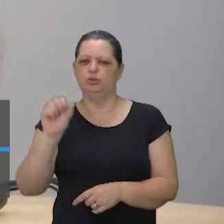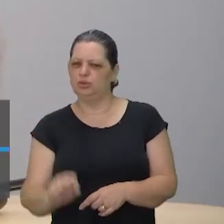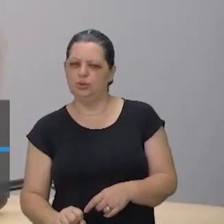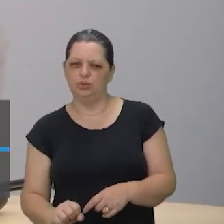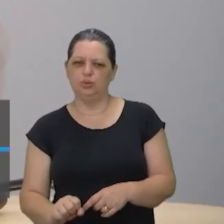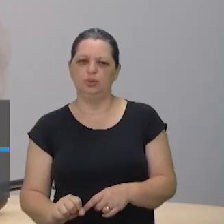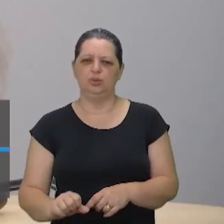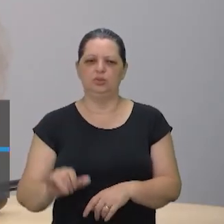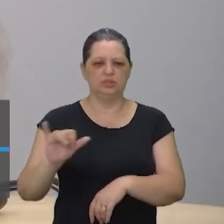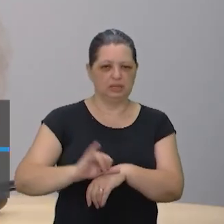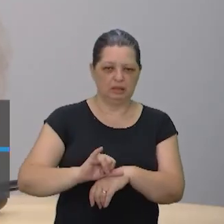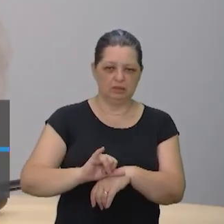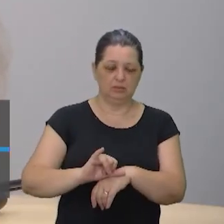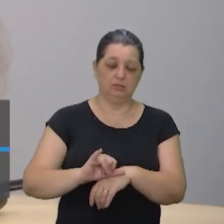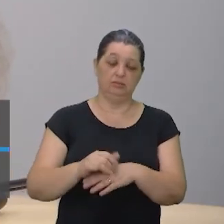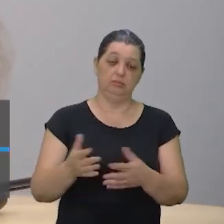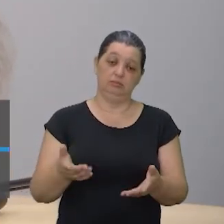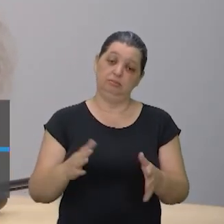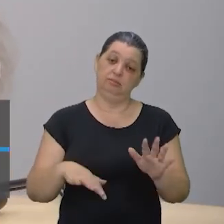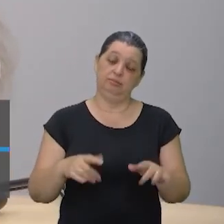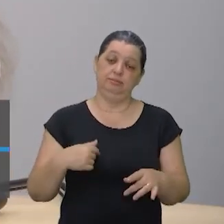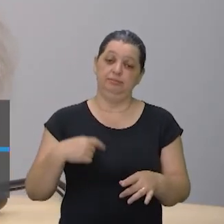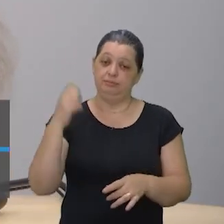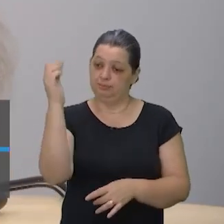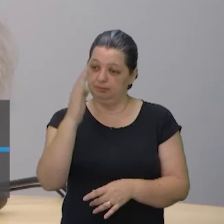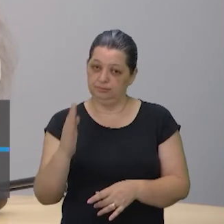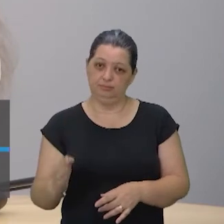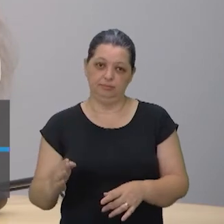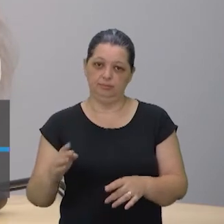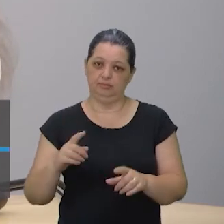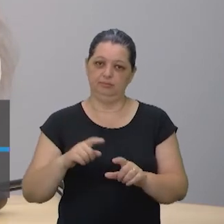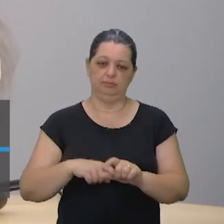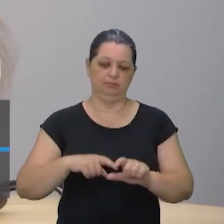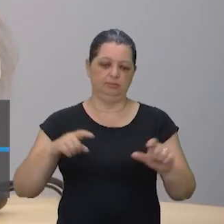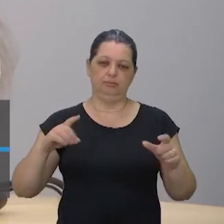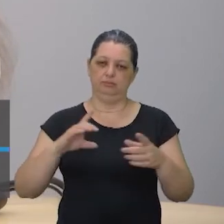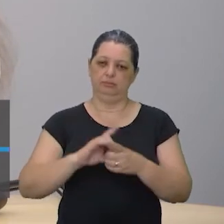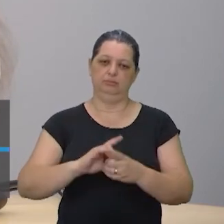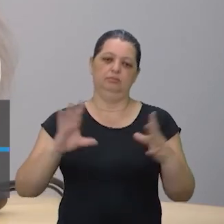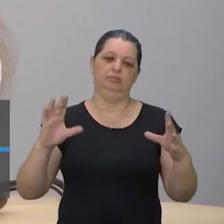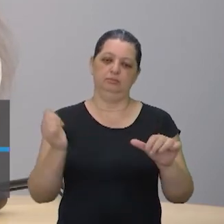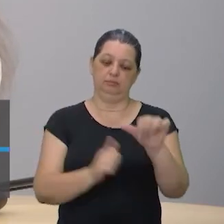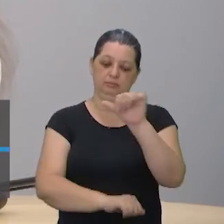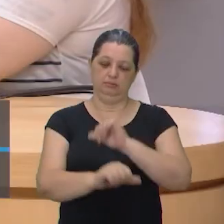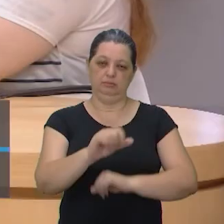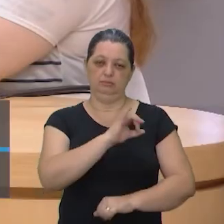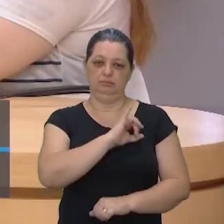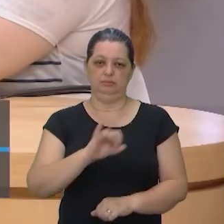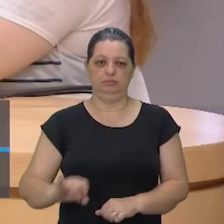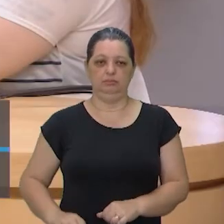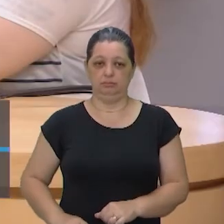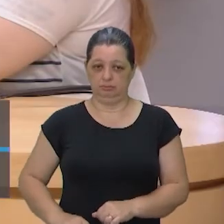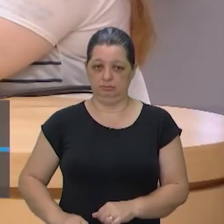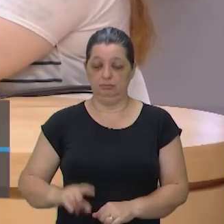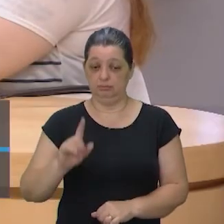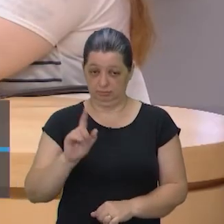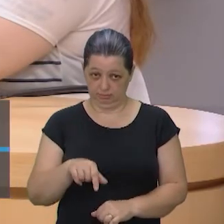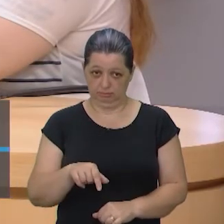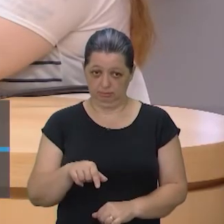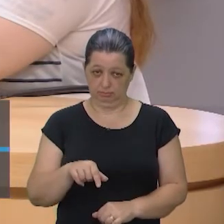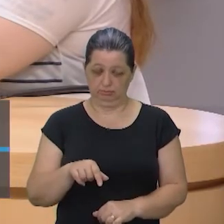pergunta. Eu acho que tem a ver com o fato de que quando o Brasil se torna independente, ele vira um império. Tem isso e